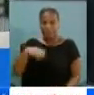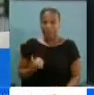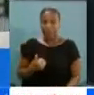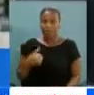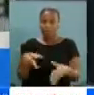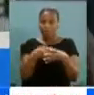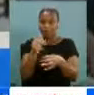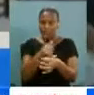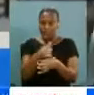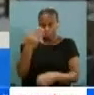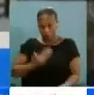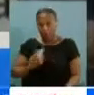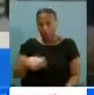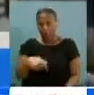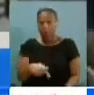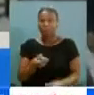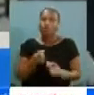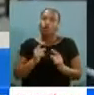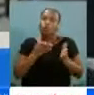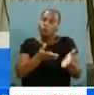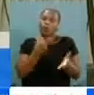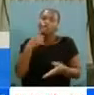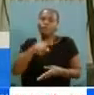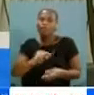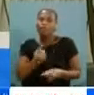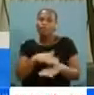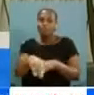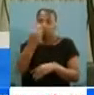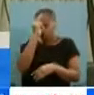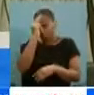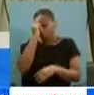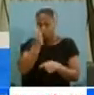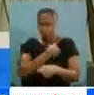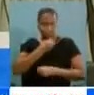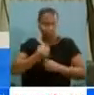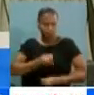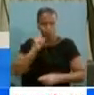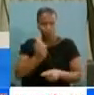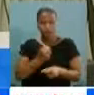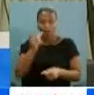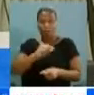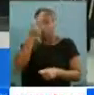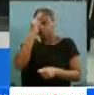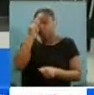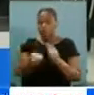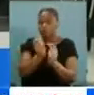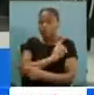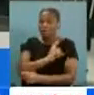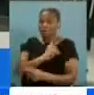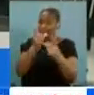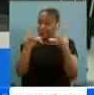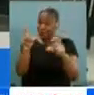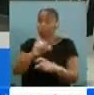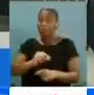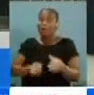o arquipélago merece esta retoma devido aos esforços de consolidação fiscal, esforços de privatização e